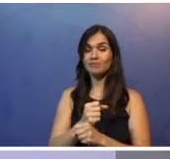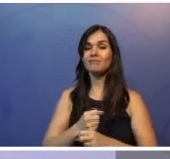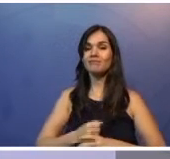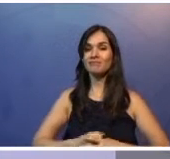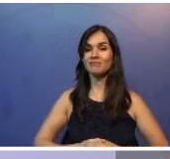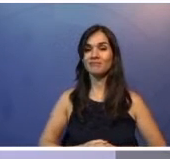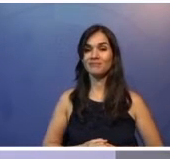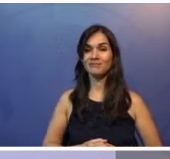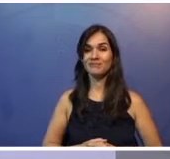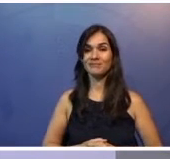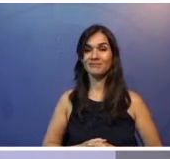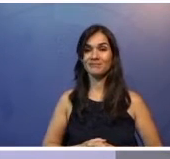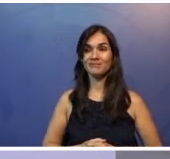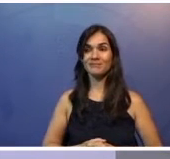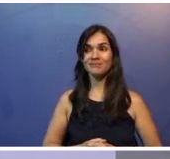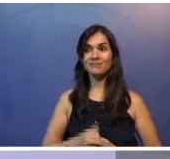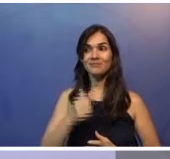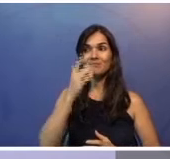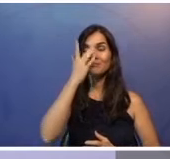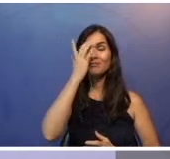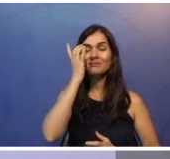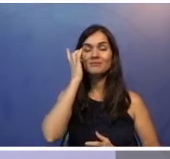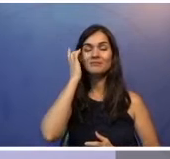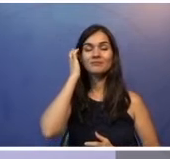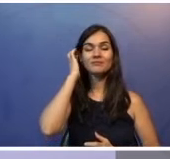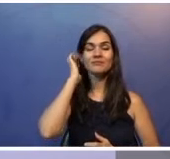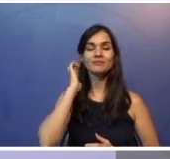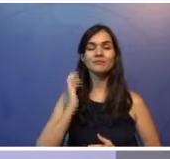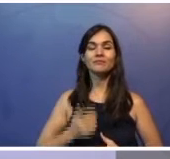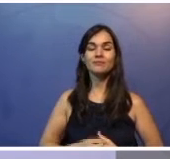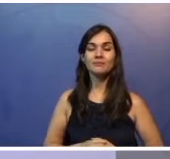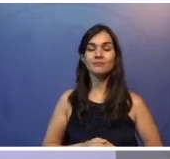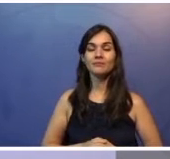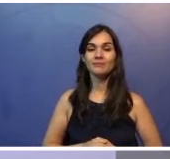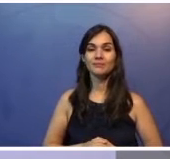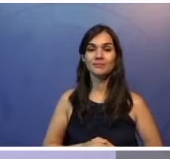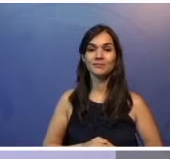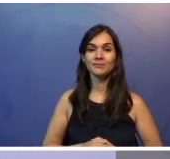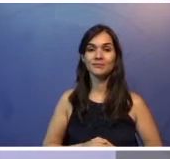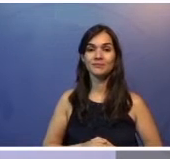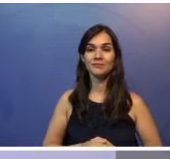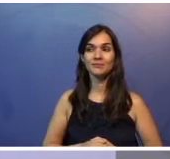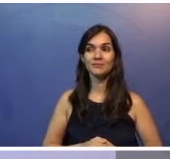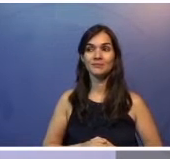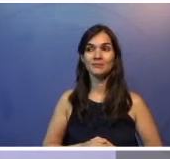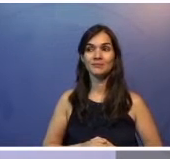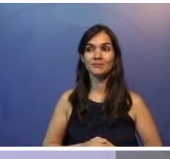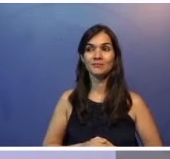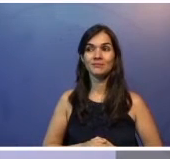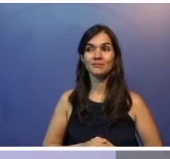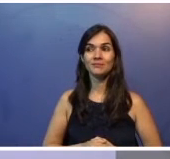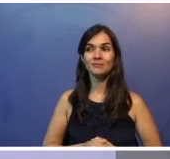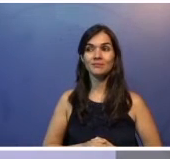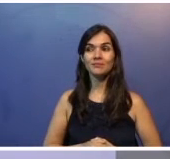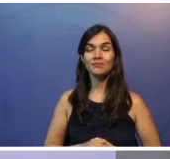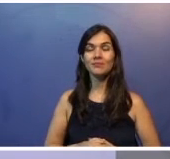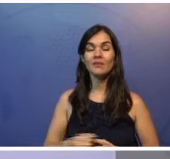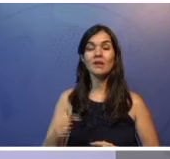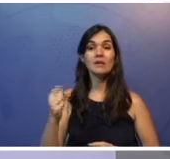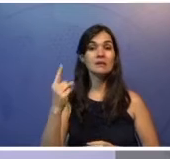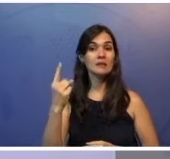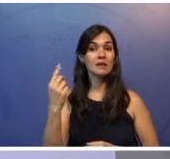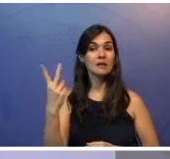50 e agora vamos fazer as contas aqui em cima né somar tudo e vai dar